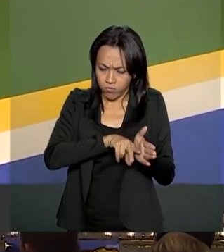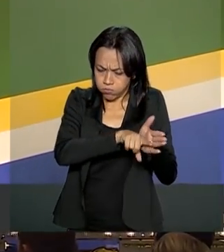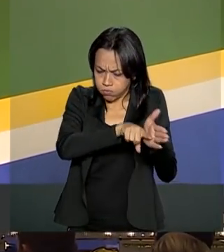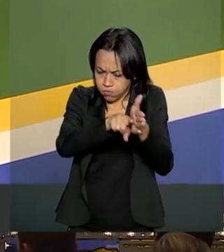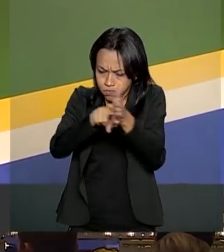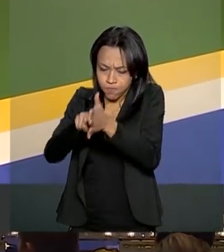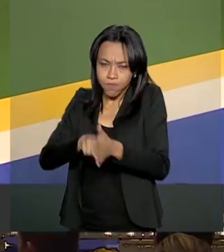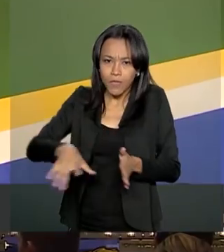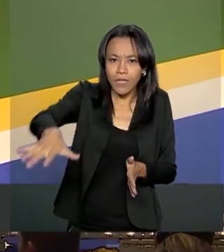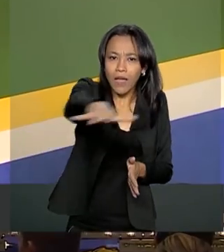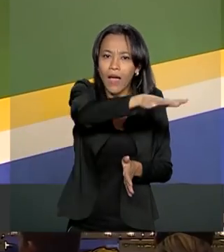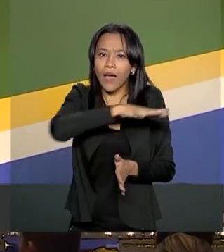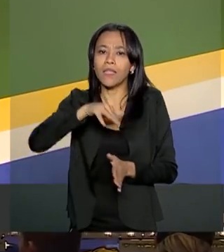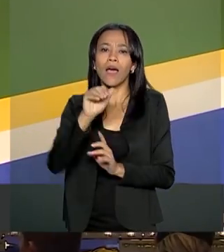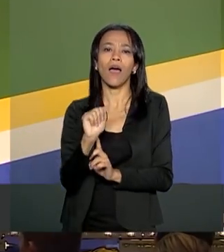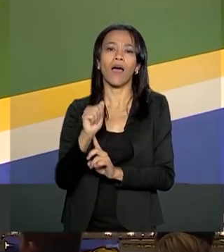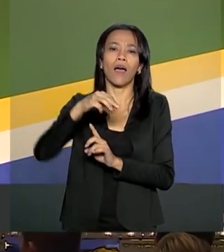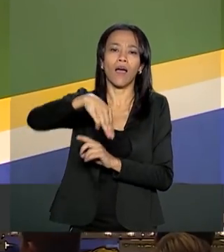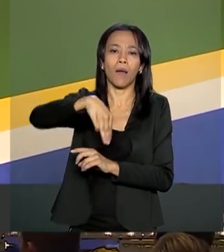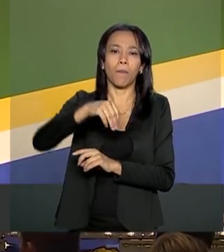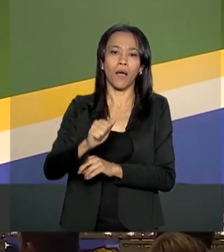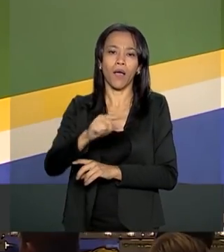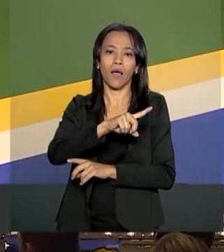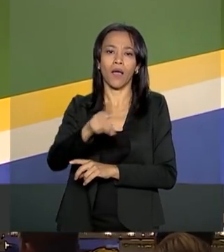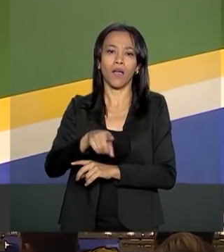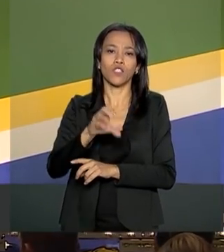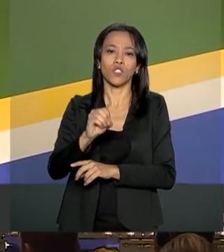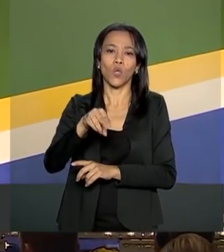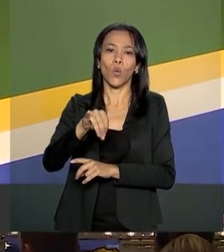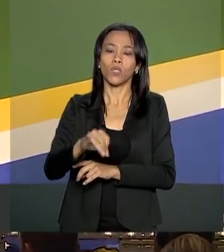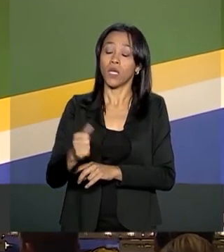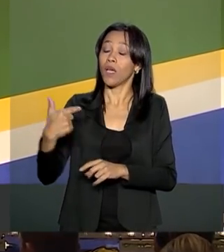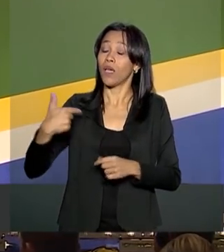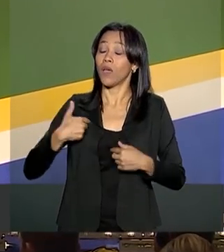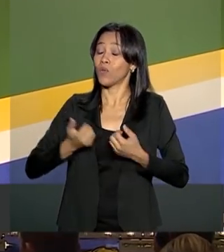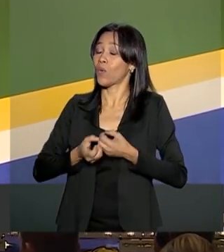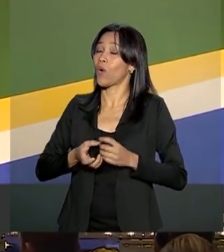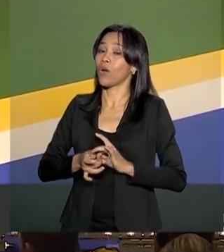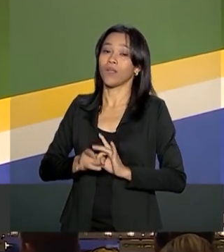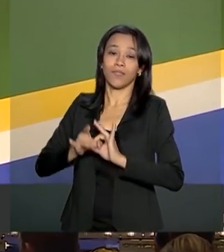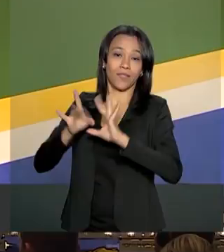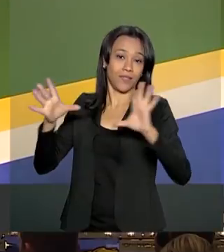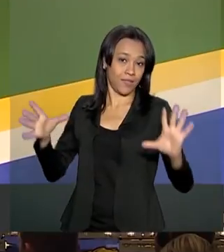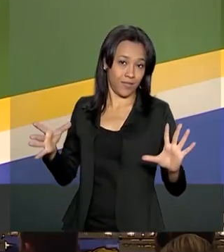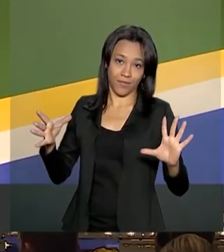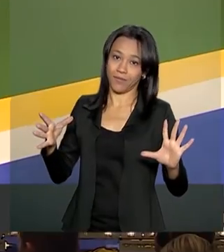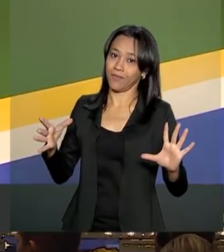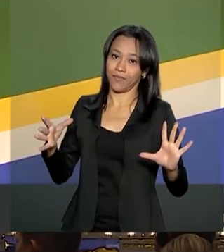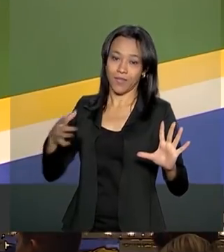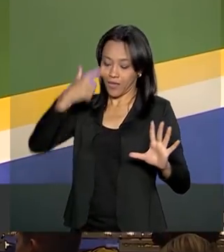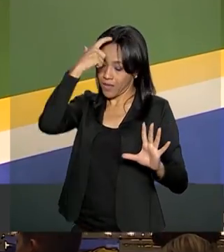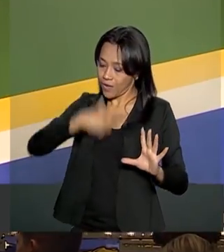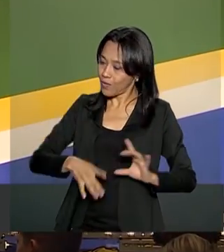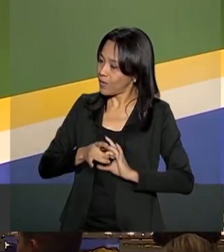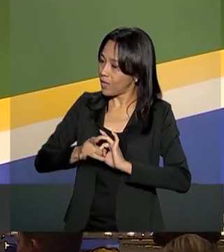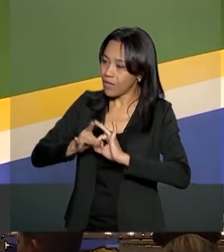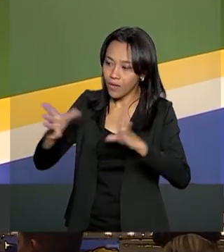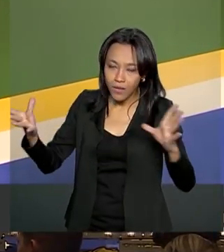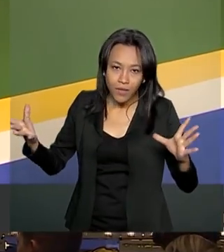mar de biodiversidade que nós temos pela frente. Estou à disposição, prezado Netanyahu, a